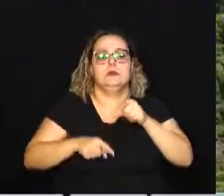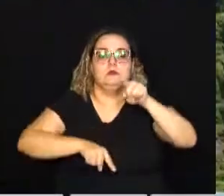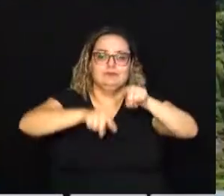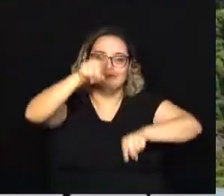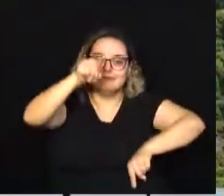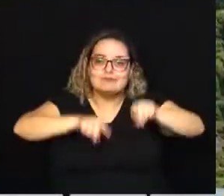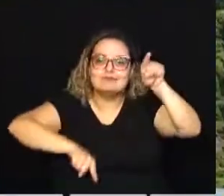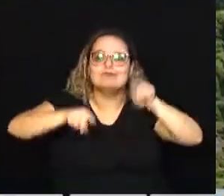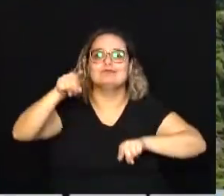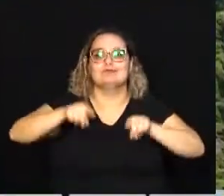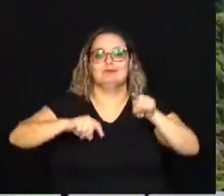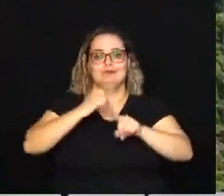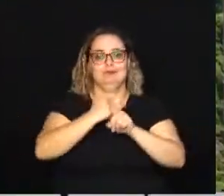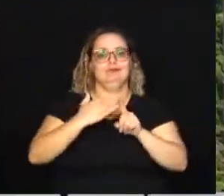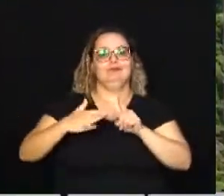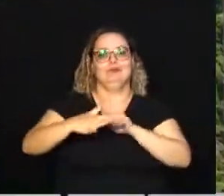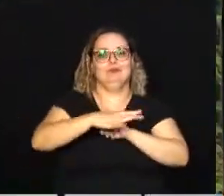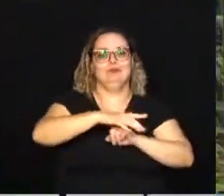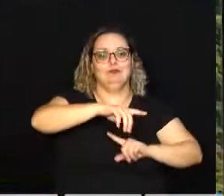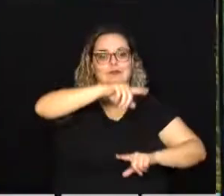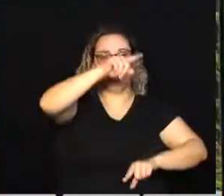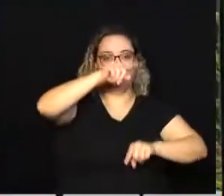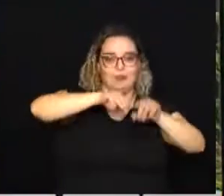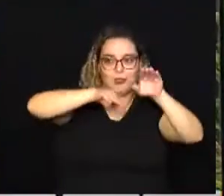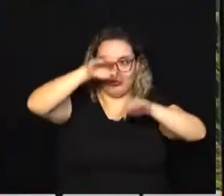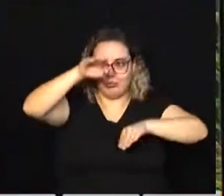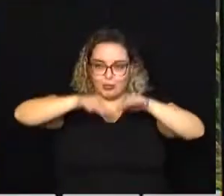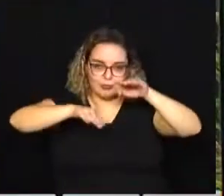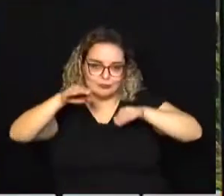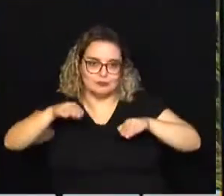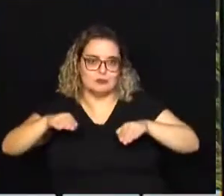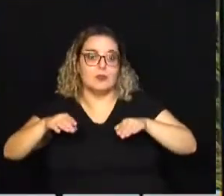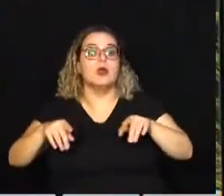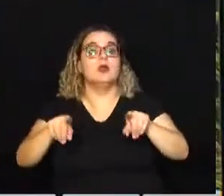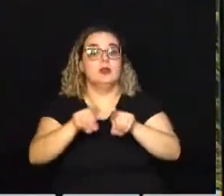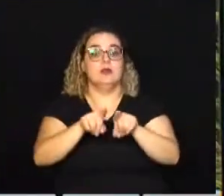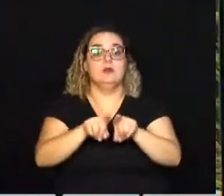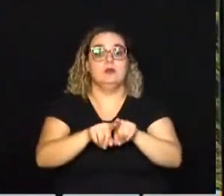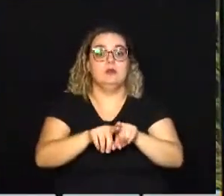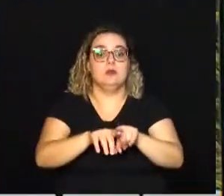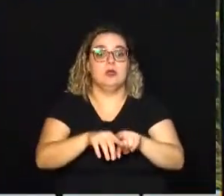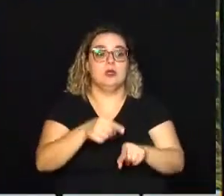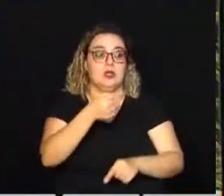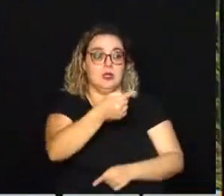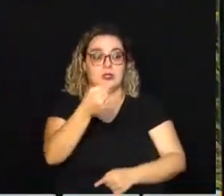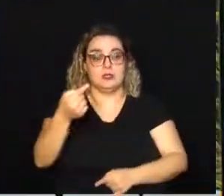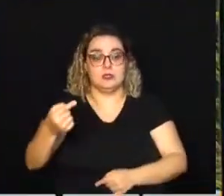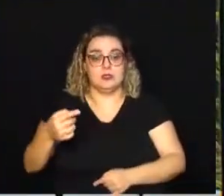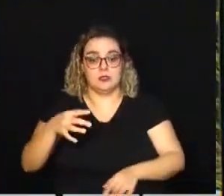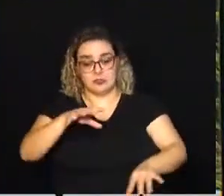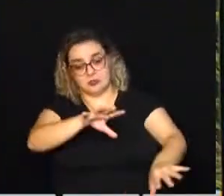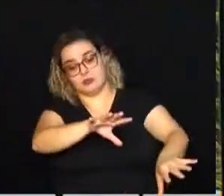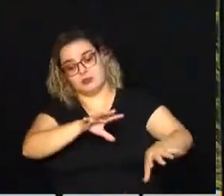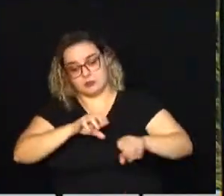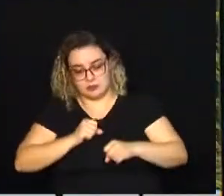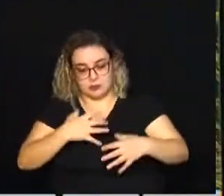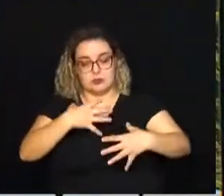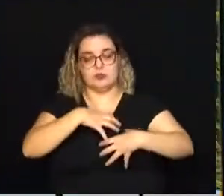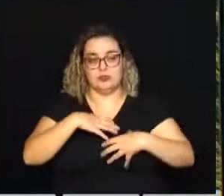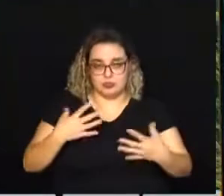E não dá para a gente negar que ela atinge também a população de forma diferente, né? Assim, tanto, né, desse ponto de vista que você